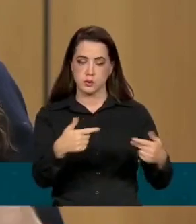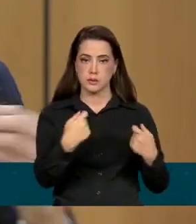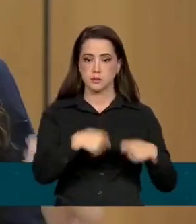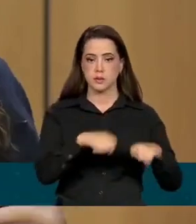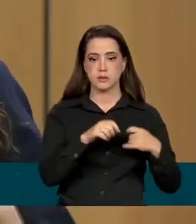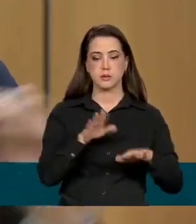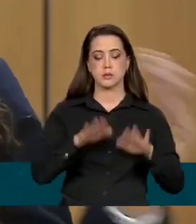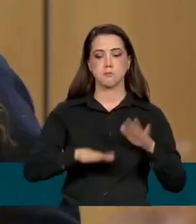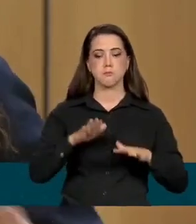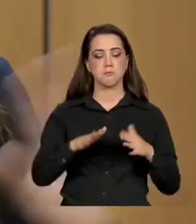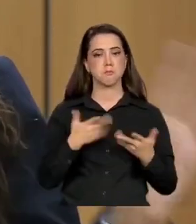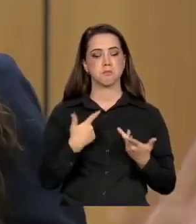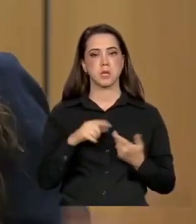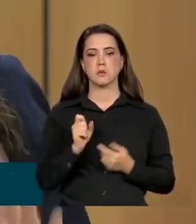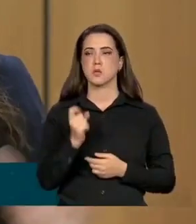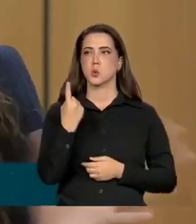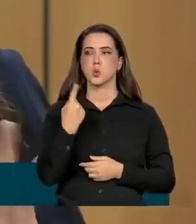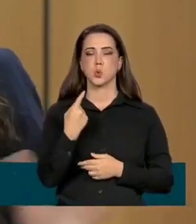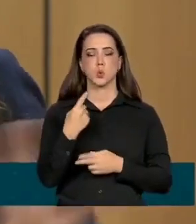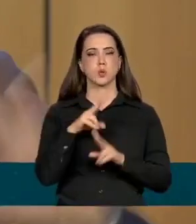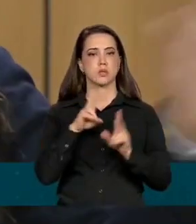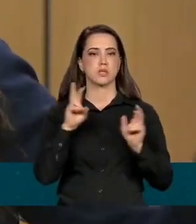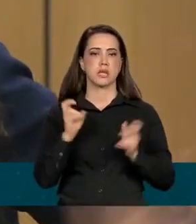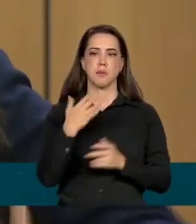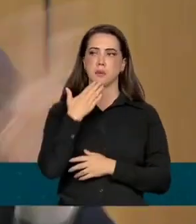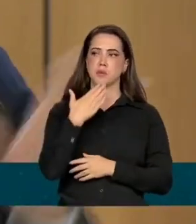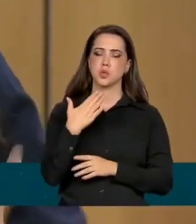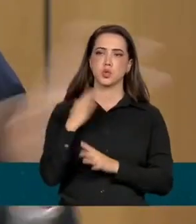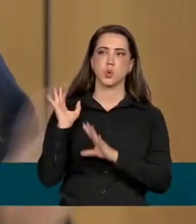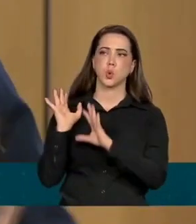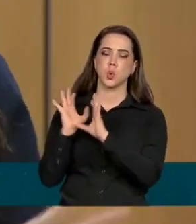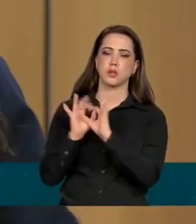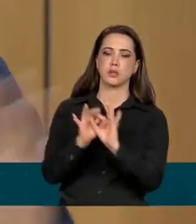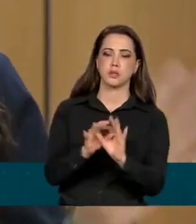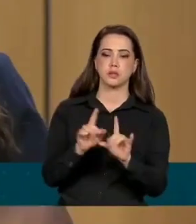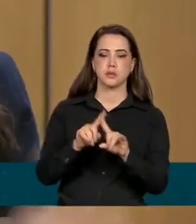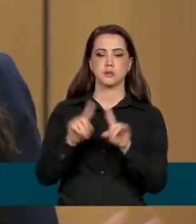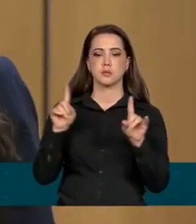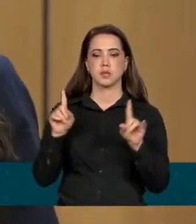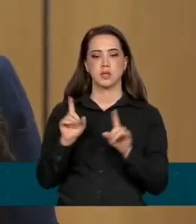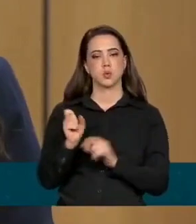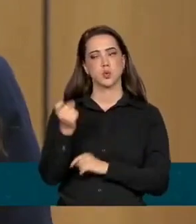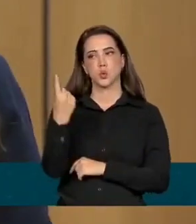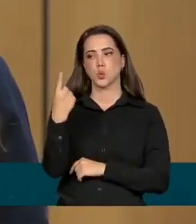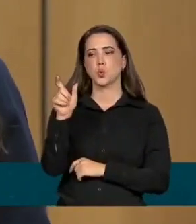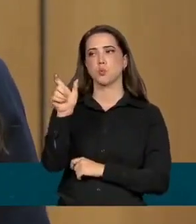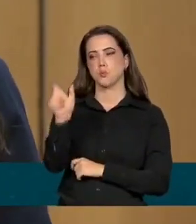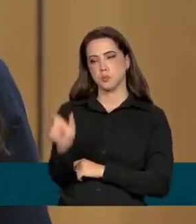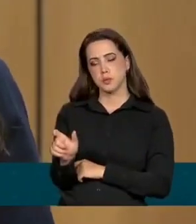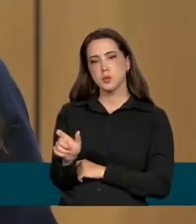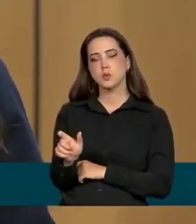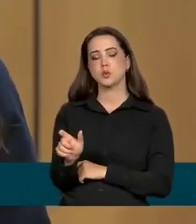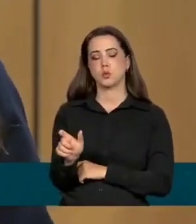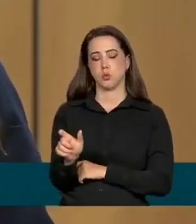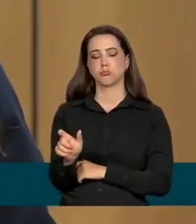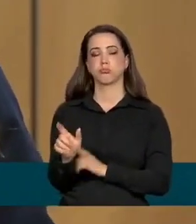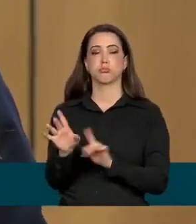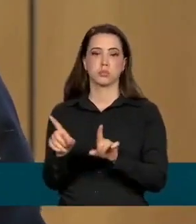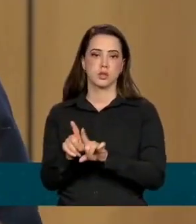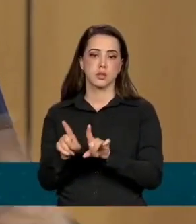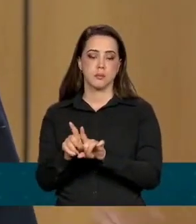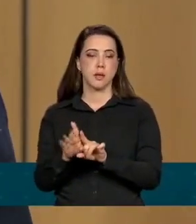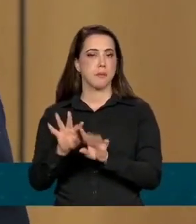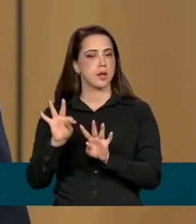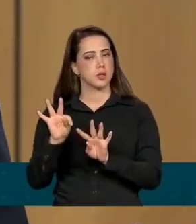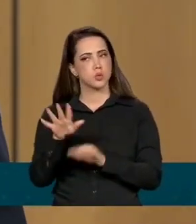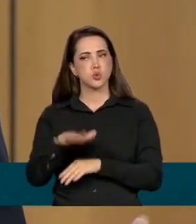eventual questão muito pontual, outra pediu contexto, mas absolutamente apropriado, muito pontualmente, mas, de modo geral, estão